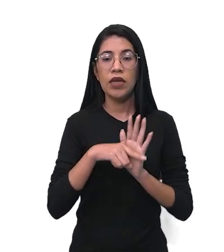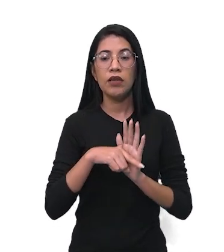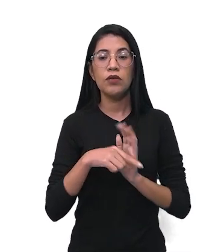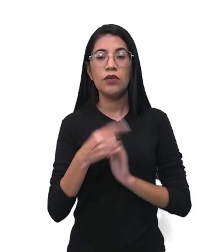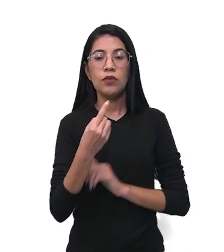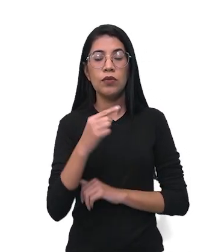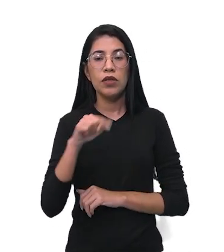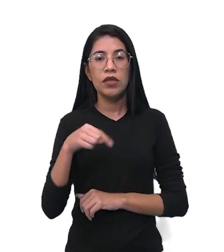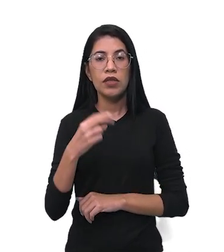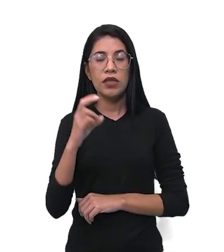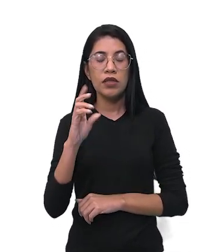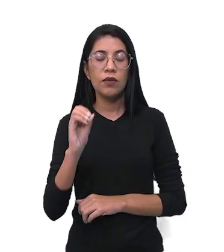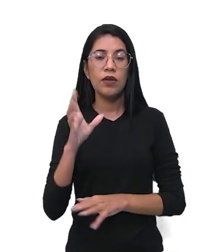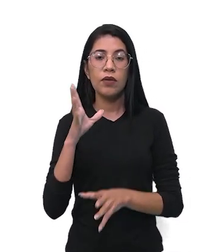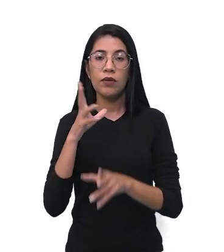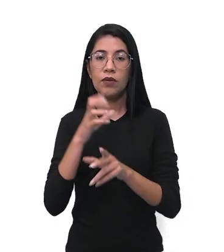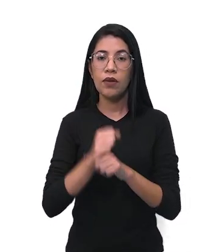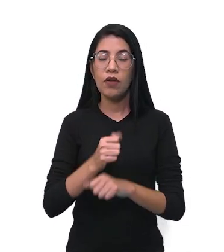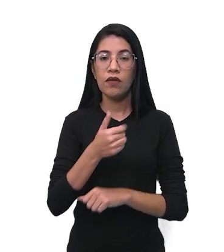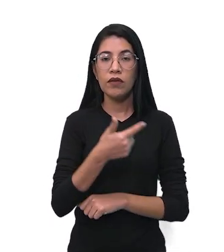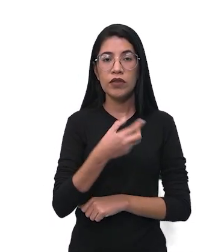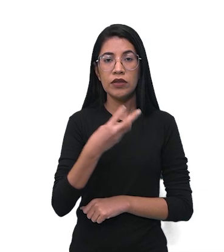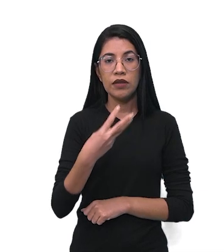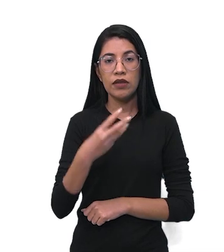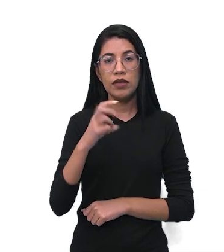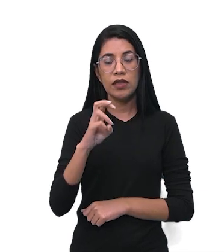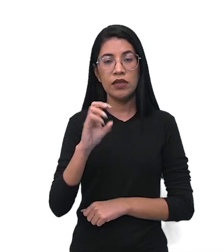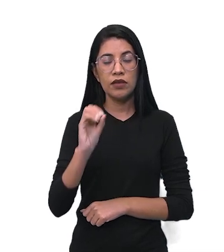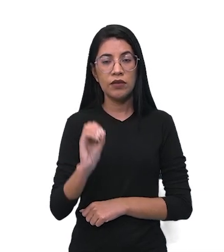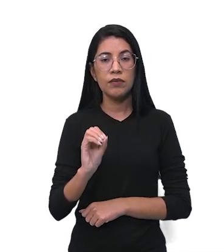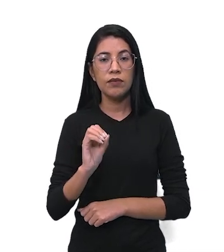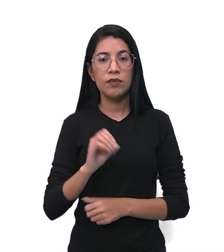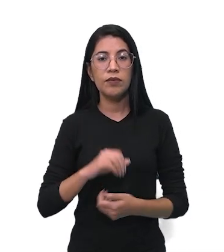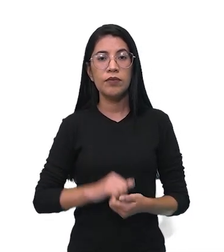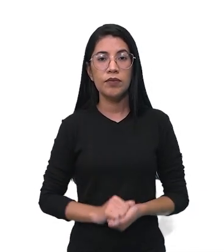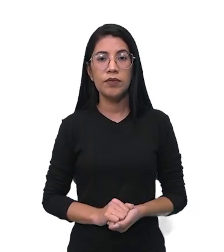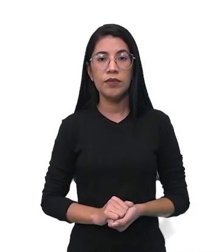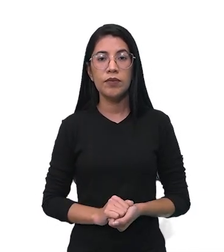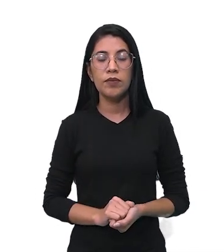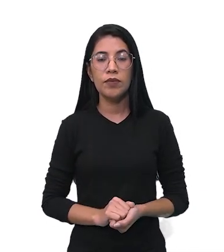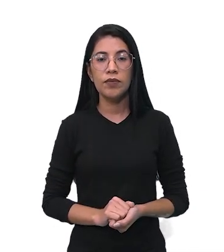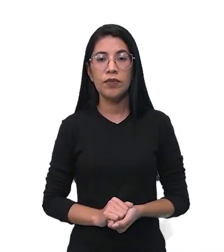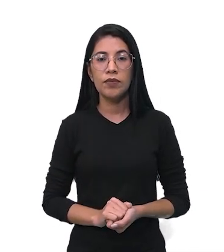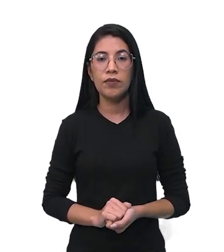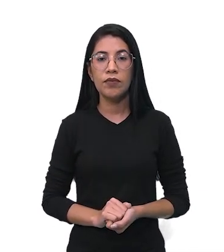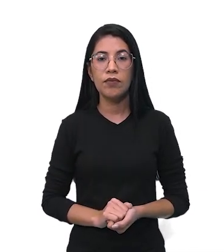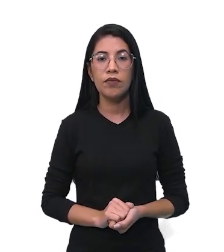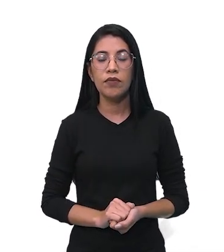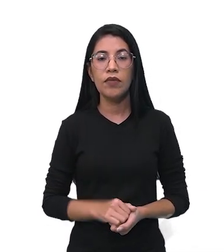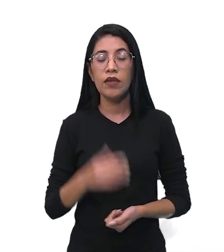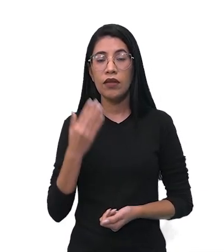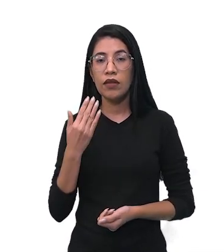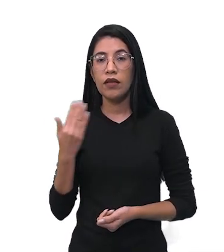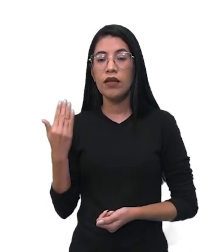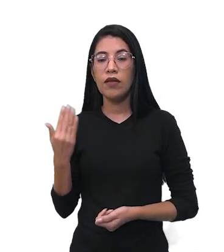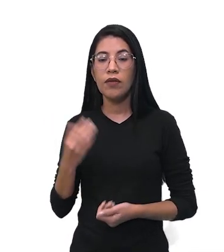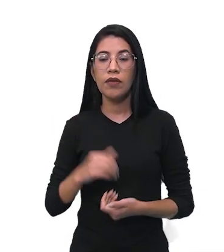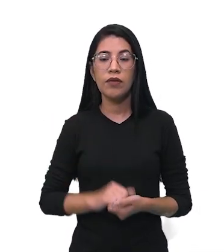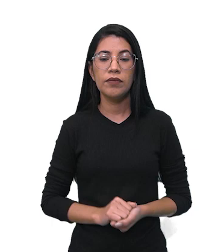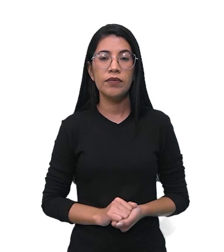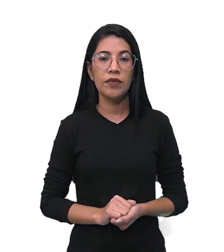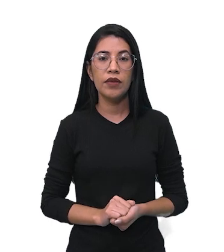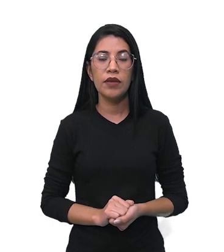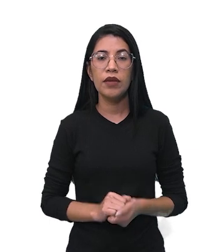1,50, que vai totalizar aí R$ 23,50, tá? Então aí está a nossa situação problema